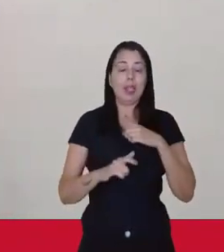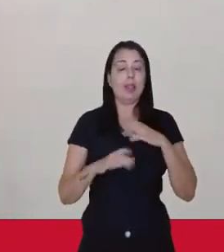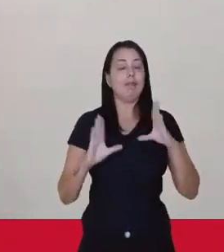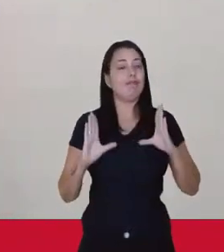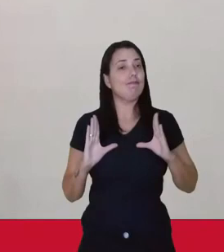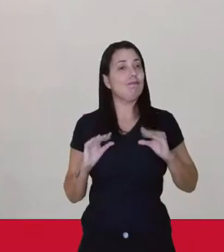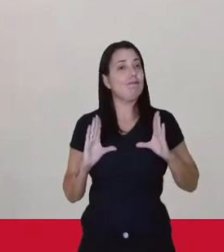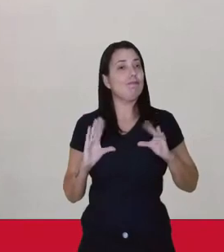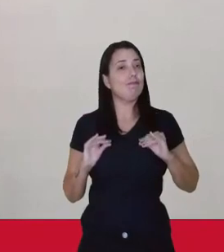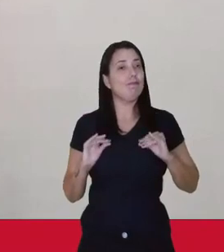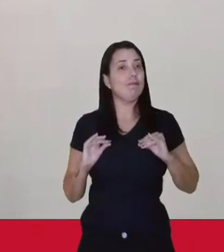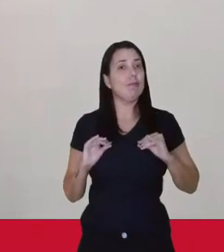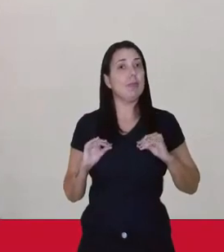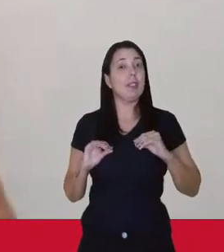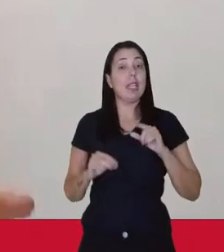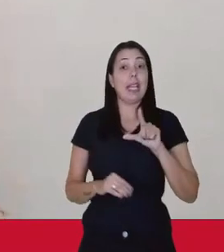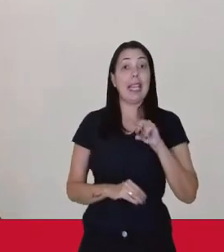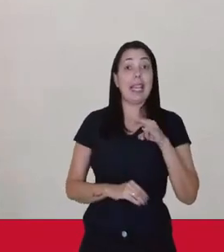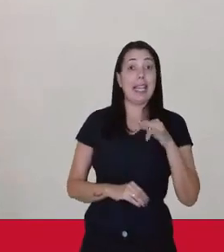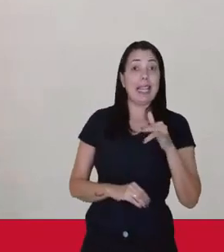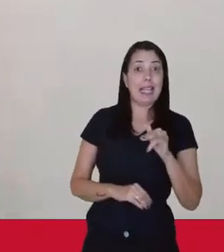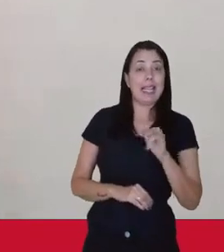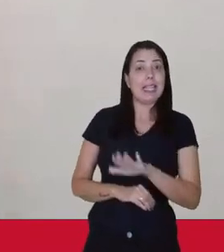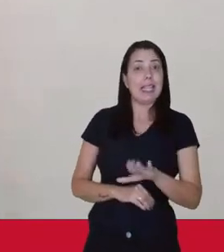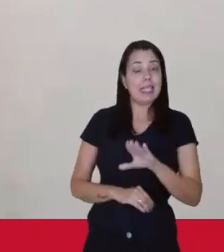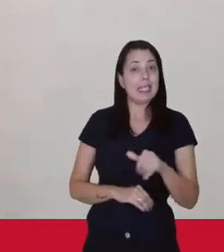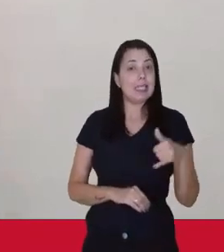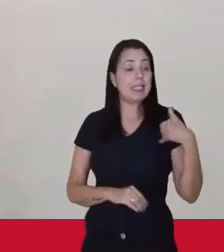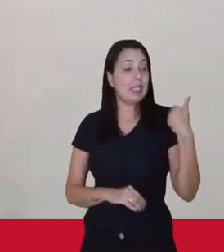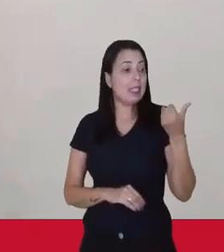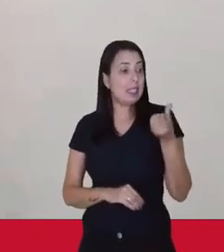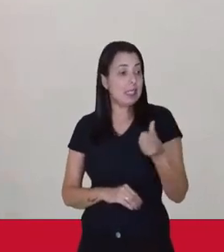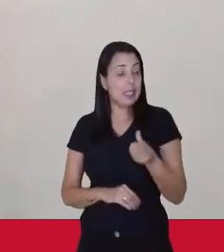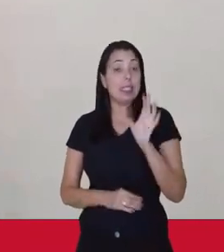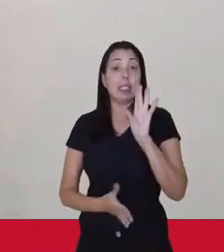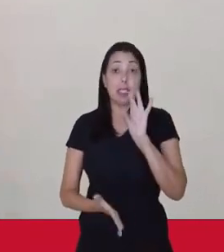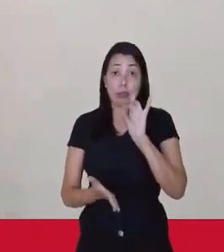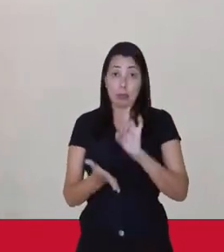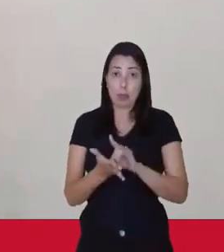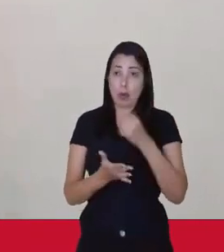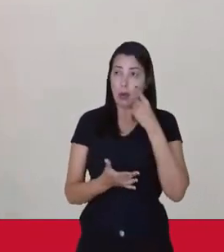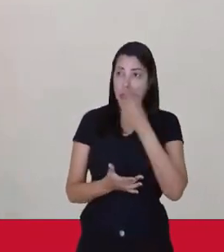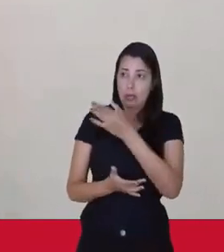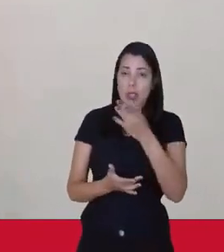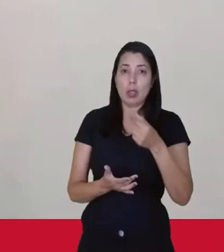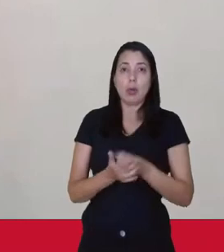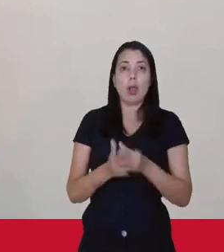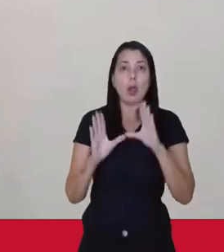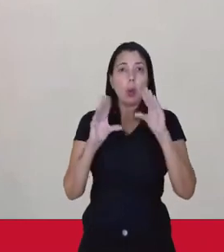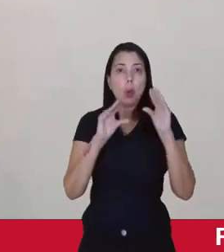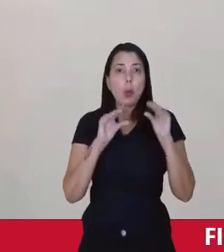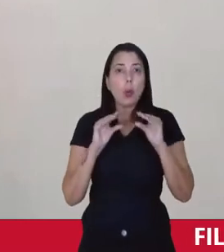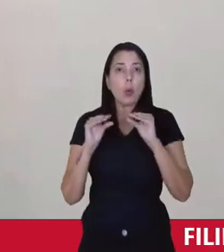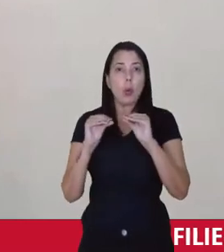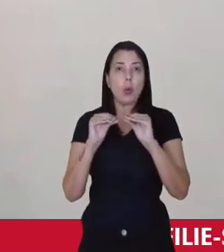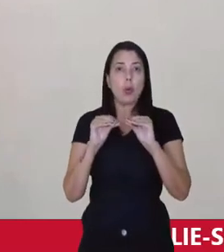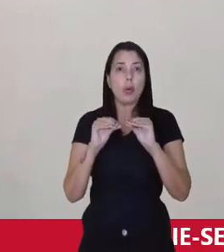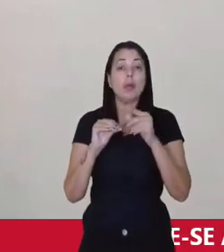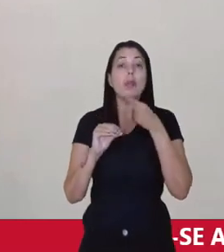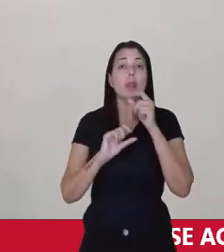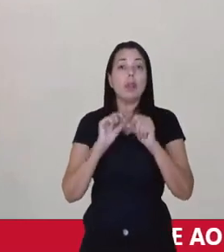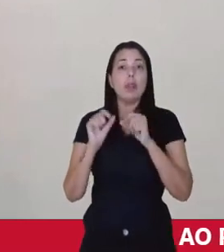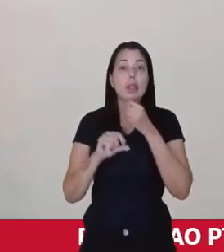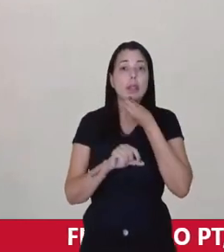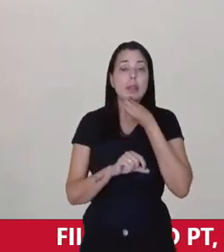conforto. A Lara foi uma criança de 6 anos que afirmou, assistindo o Bob Esponja, que o Bob Esponja devia